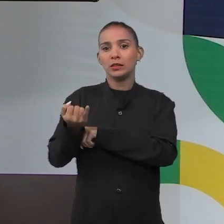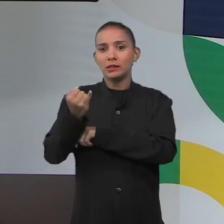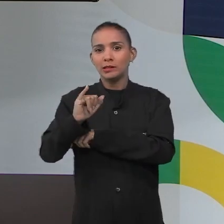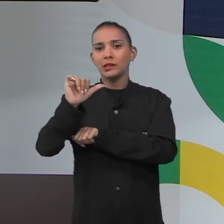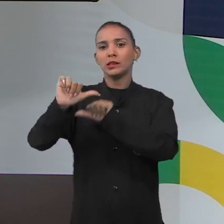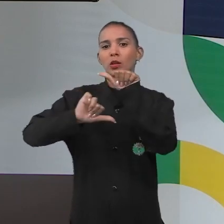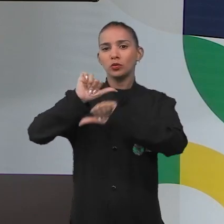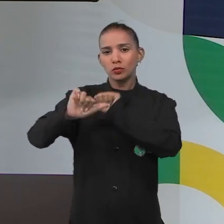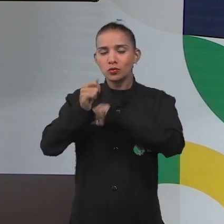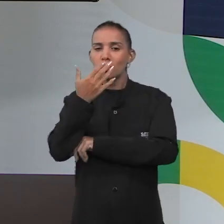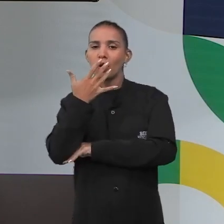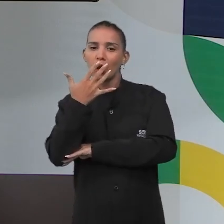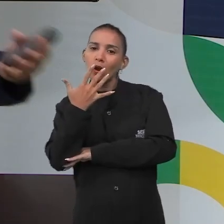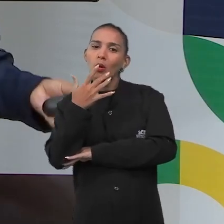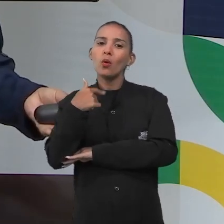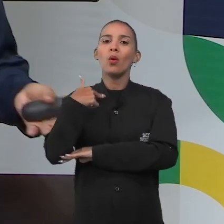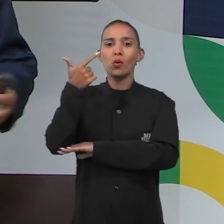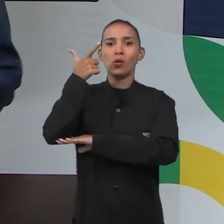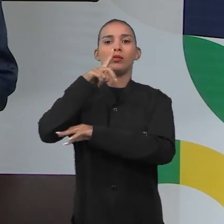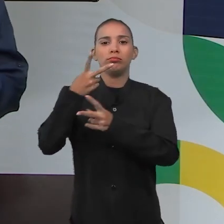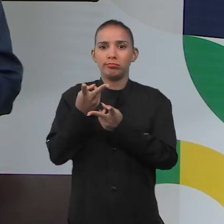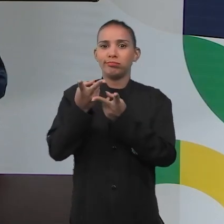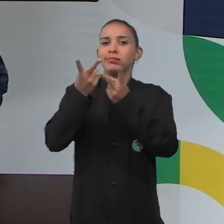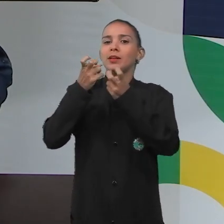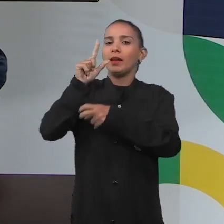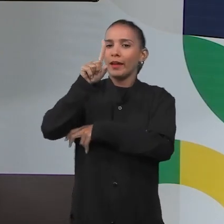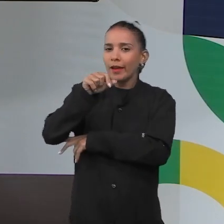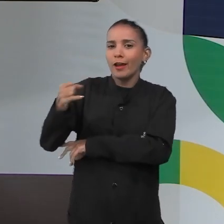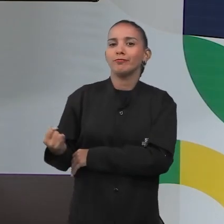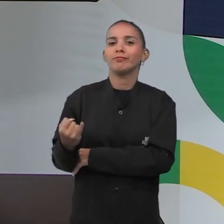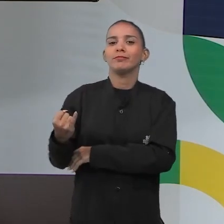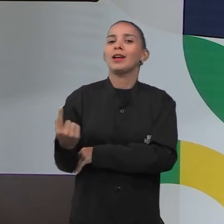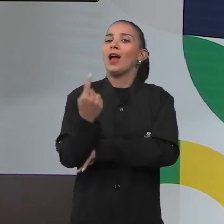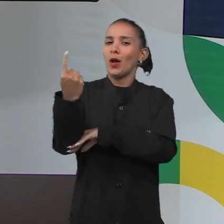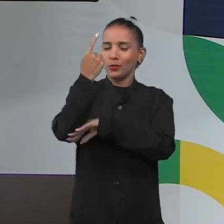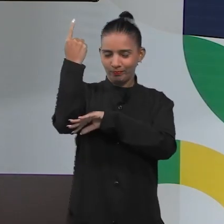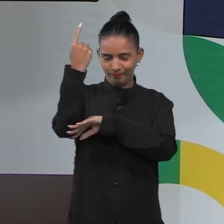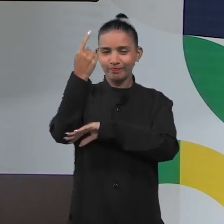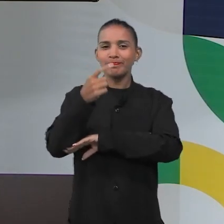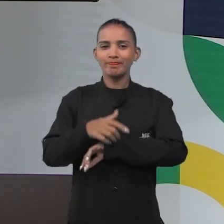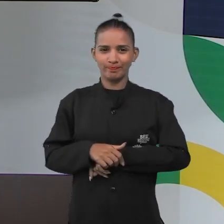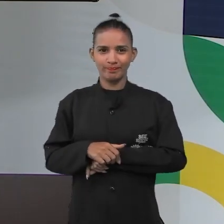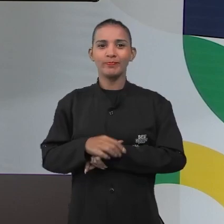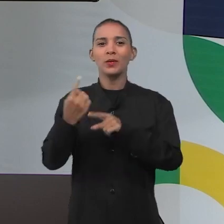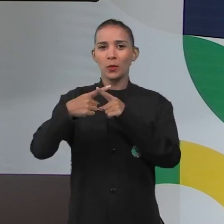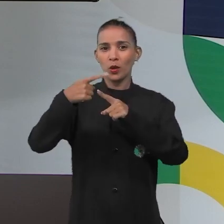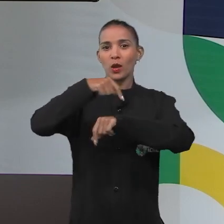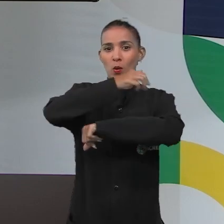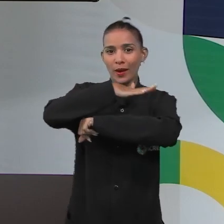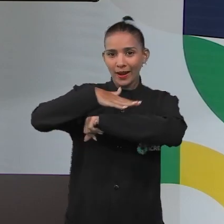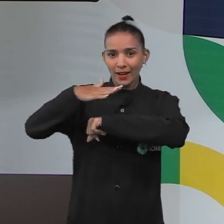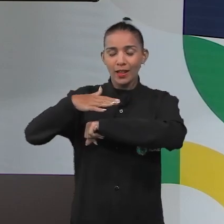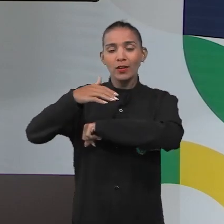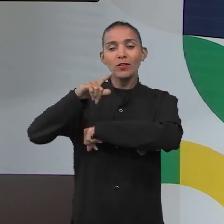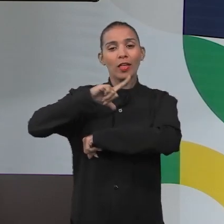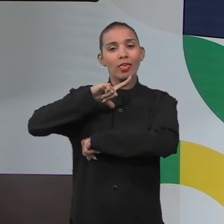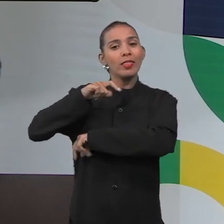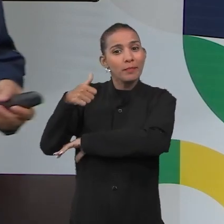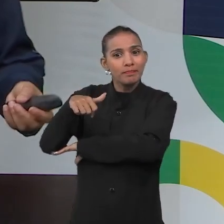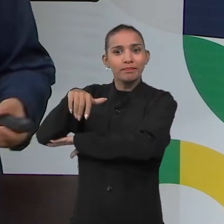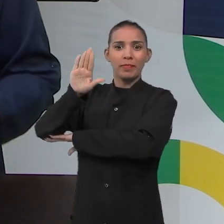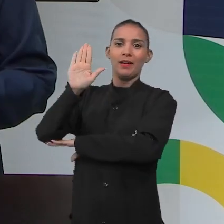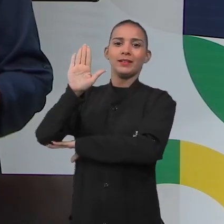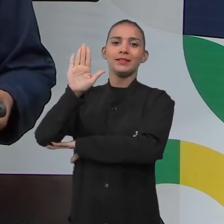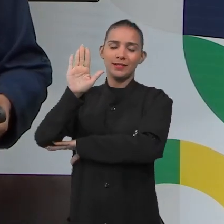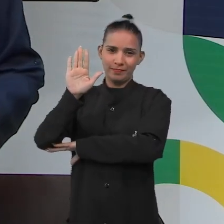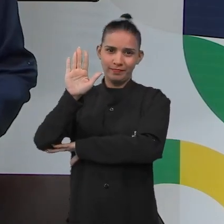tonalidade vai aumentando, nós chegamos aí a locais que têm o relevo com maior altitude.